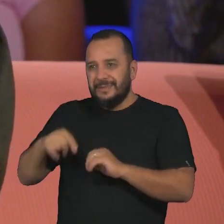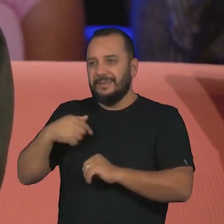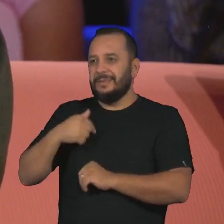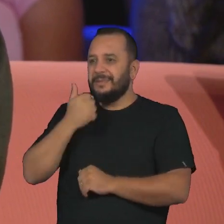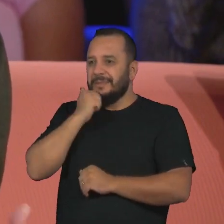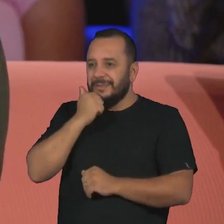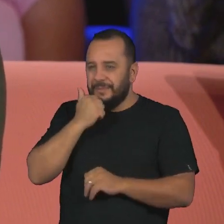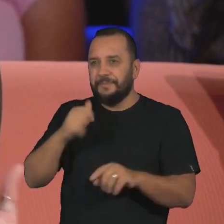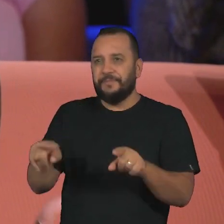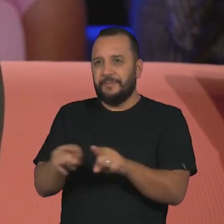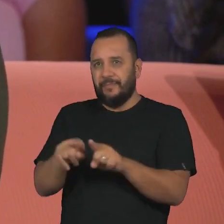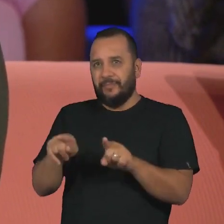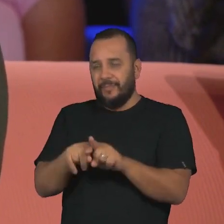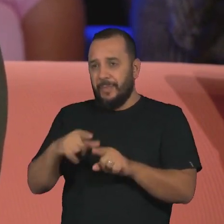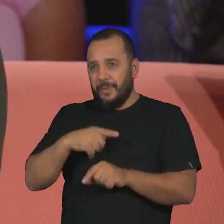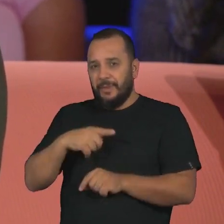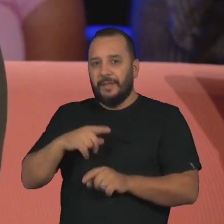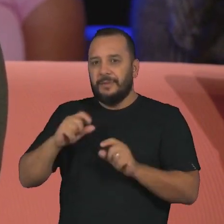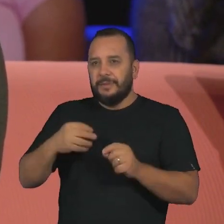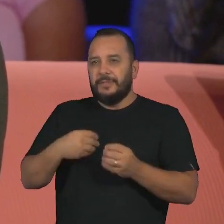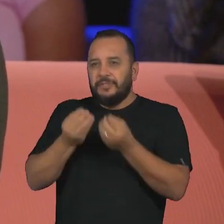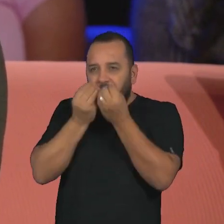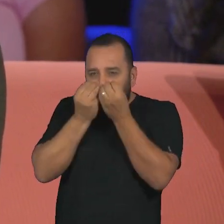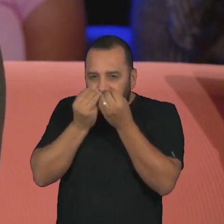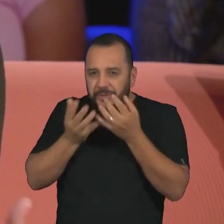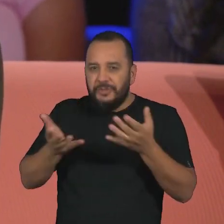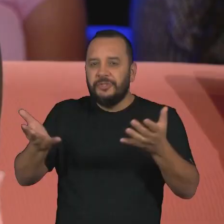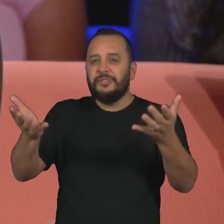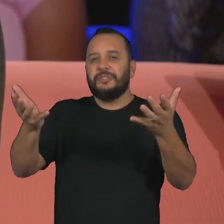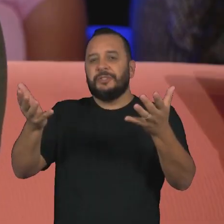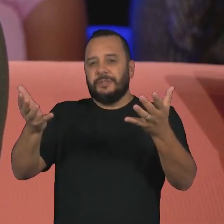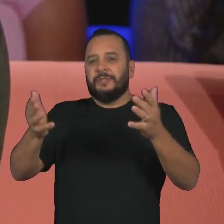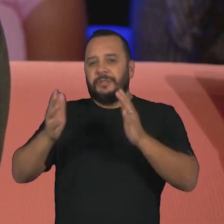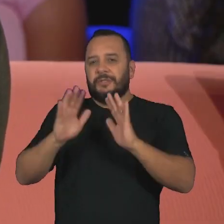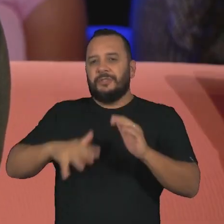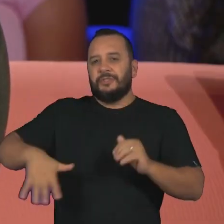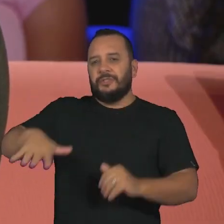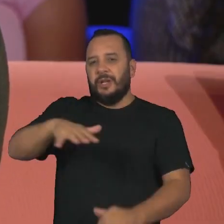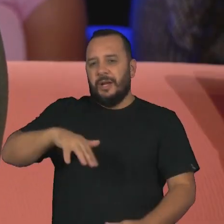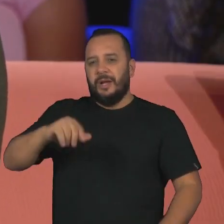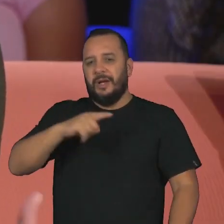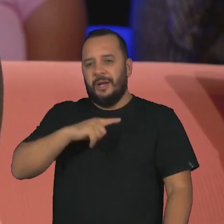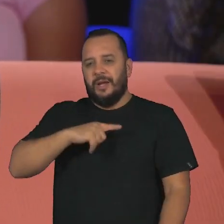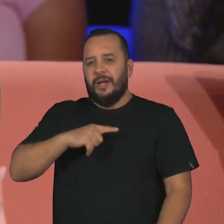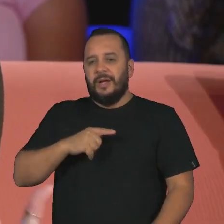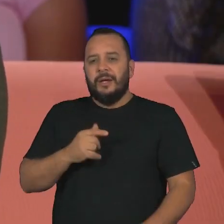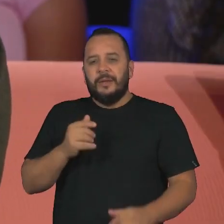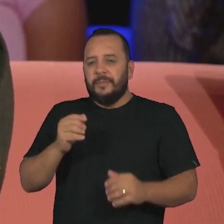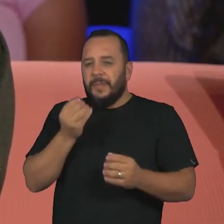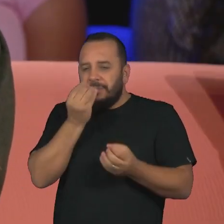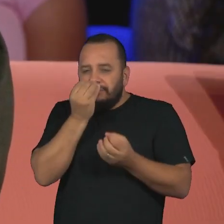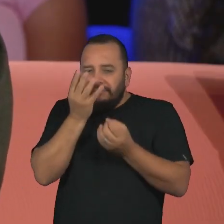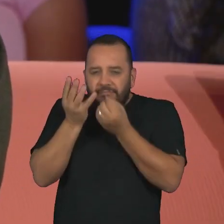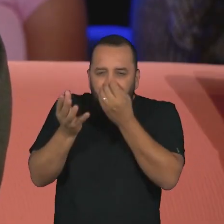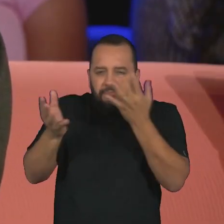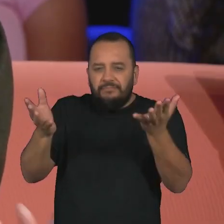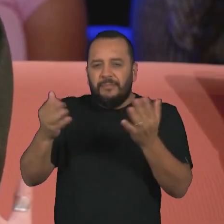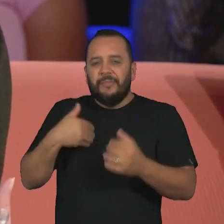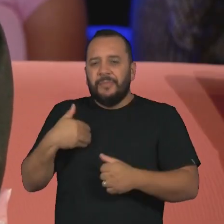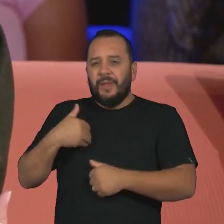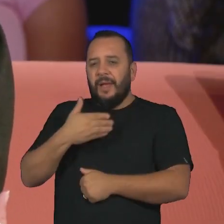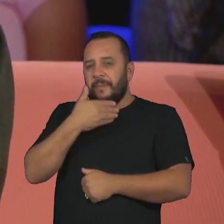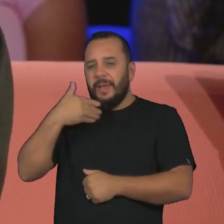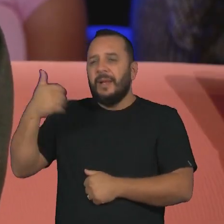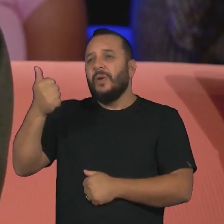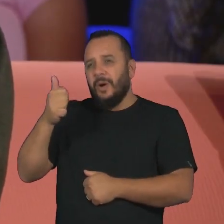muito, né? O Jardim Perfumado do Sheikh Nefizal, e é muito maior que um Kama Sutra. É uma liberdade onde a literatura, e ela